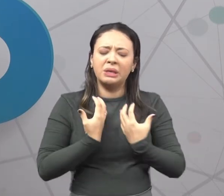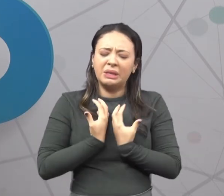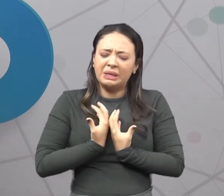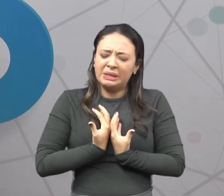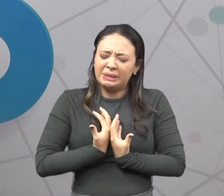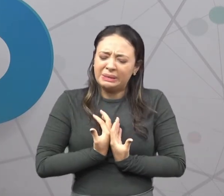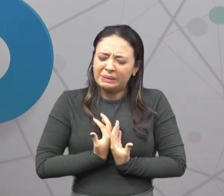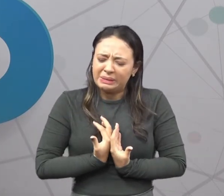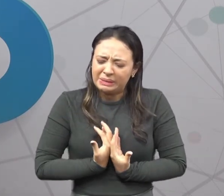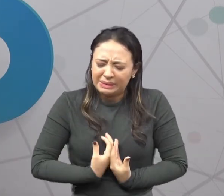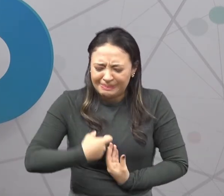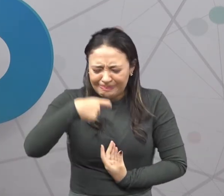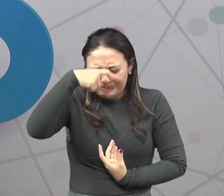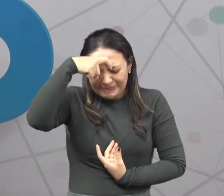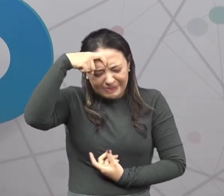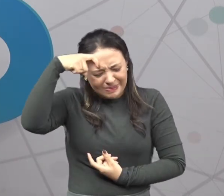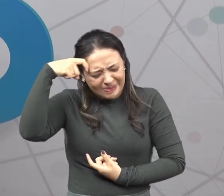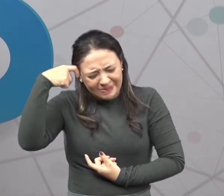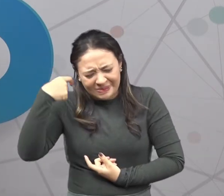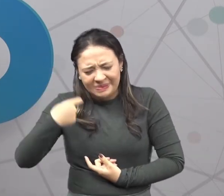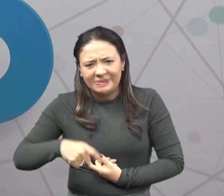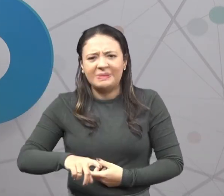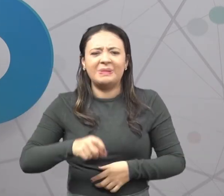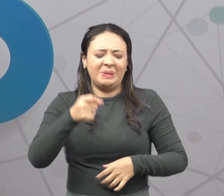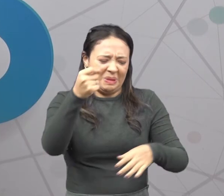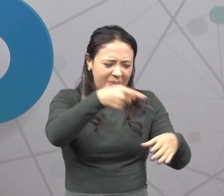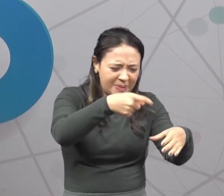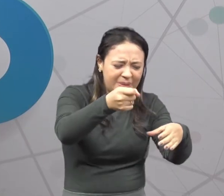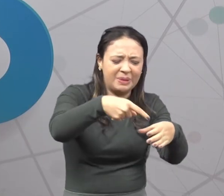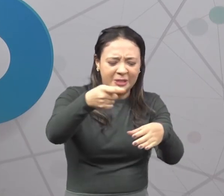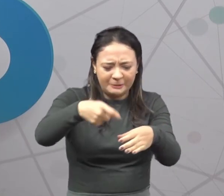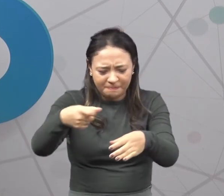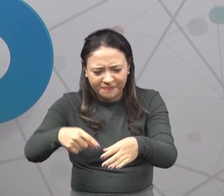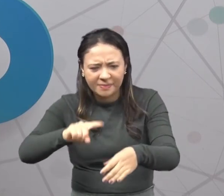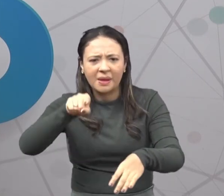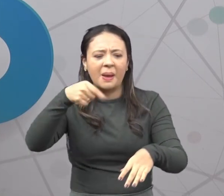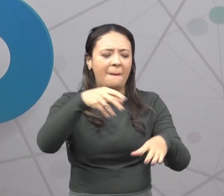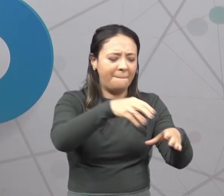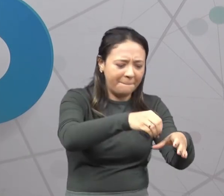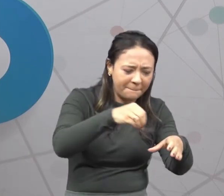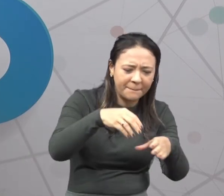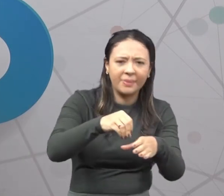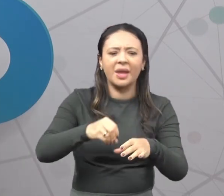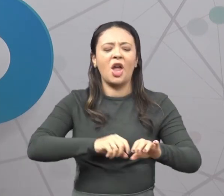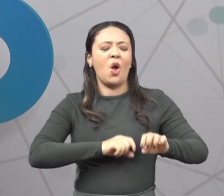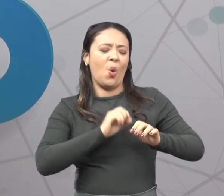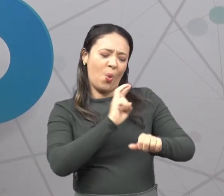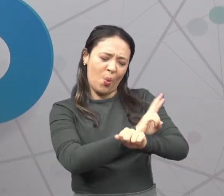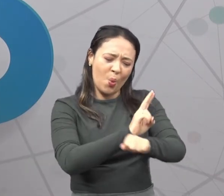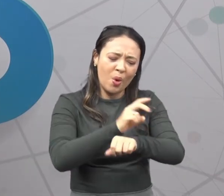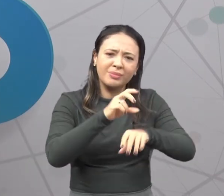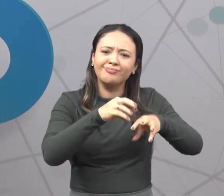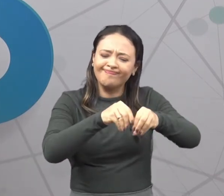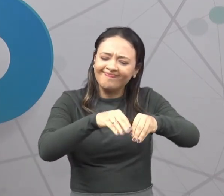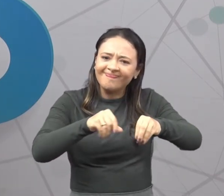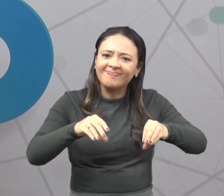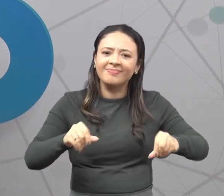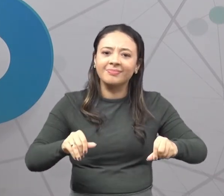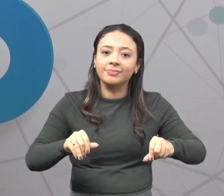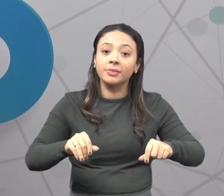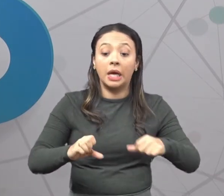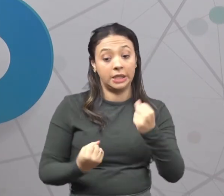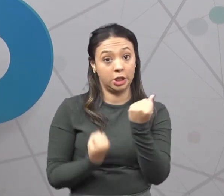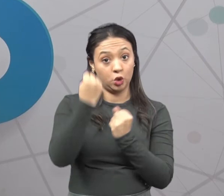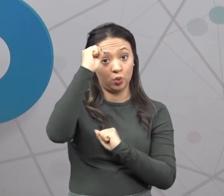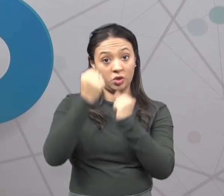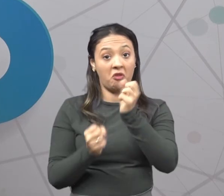cansativo, você trabalha de sol a sol, plantando, né, colhendo, cuidando da terra. E nas indústrias